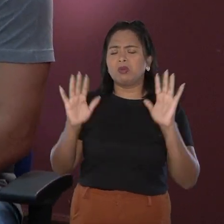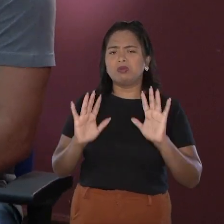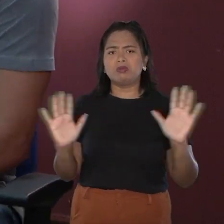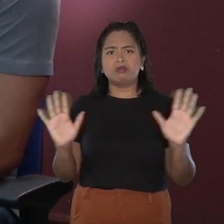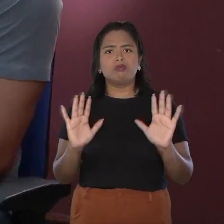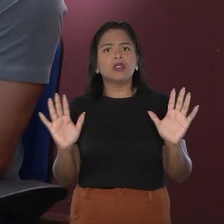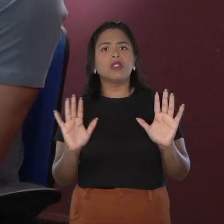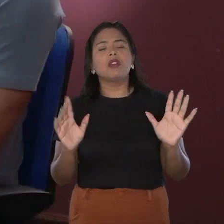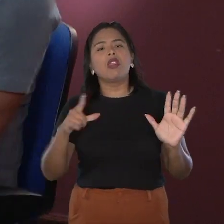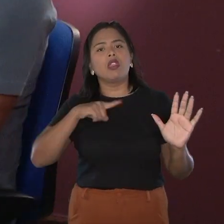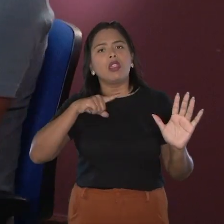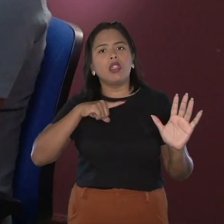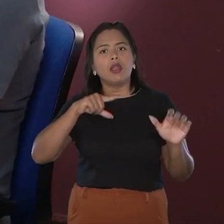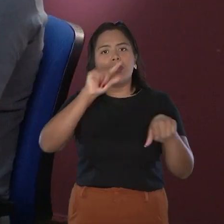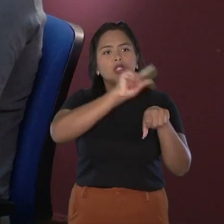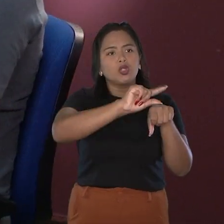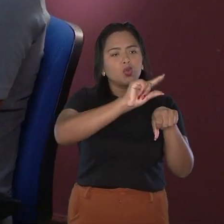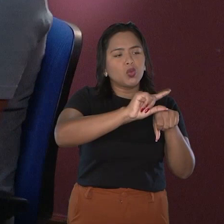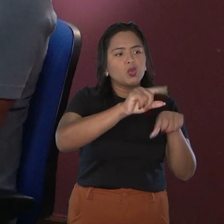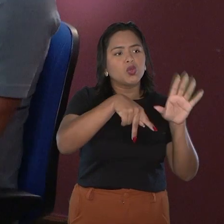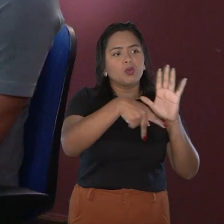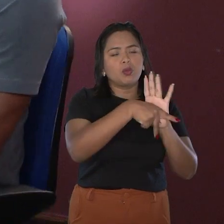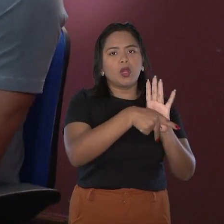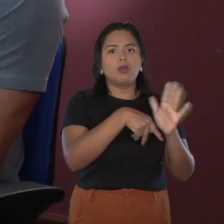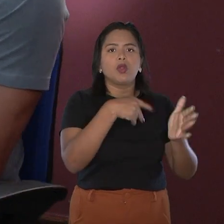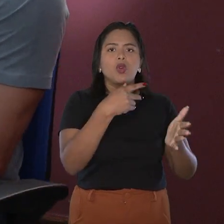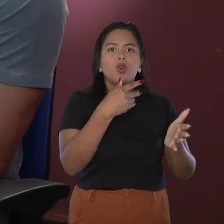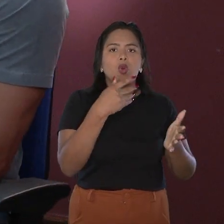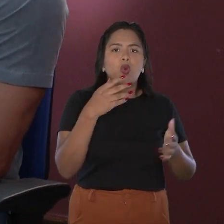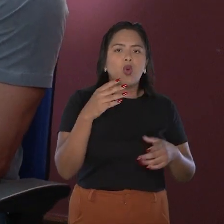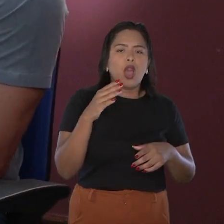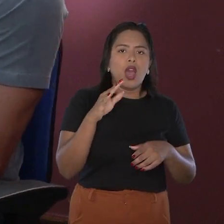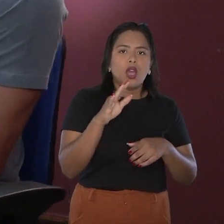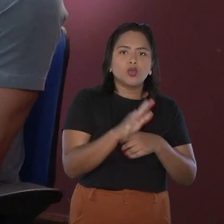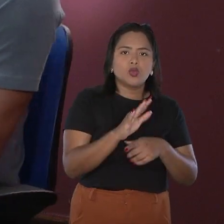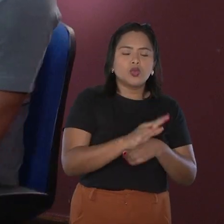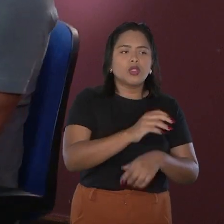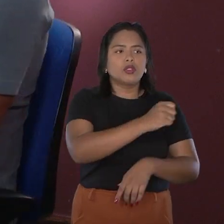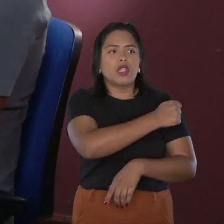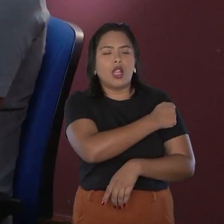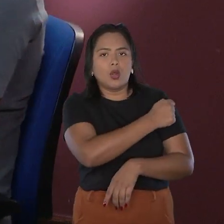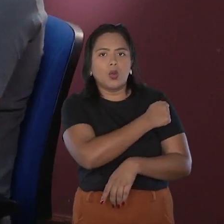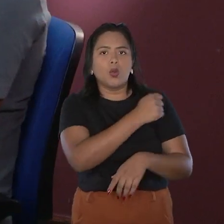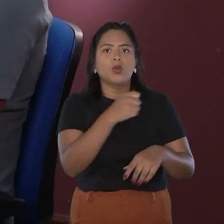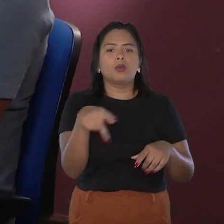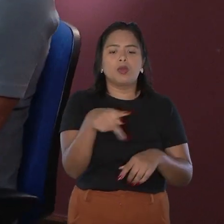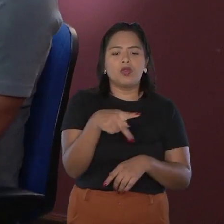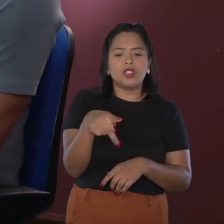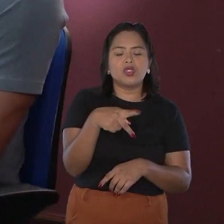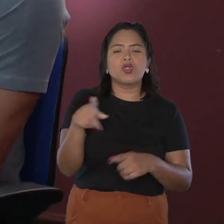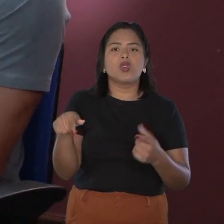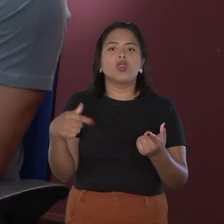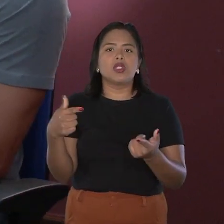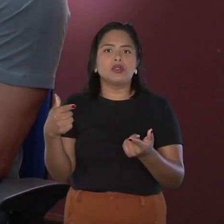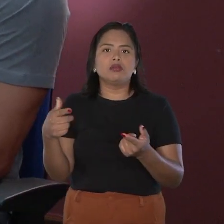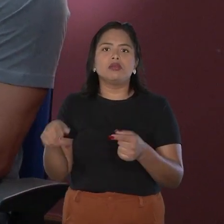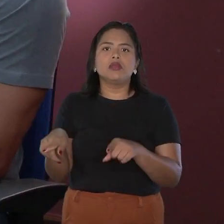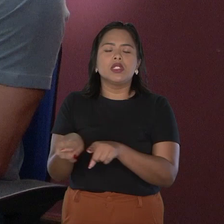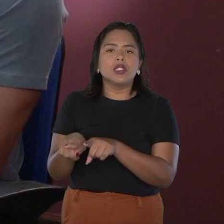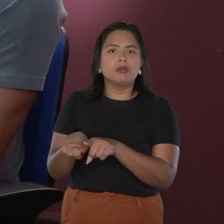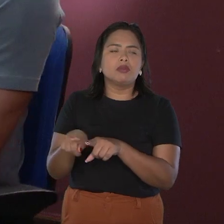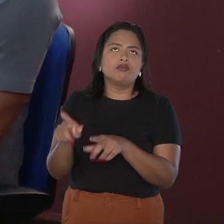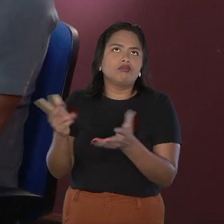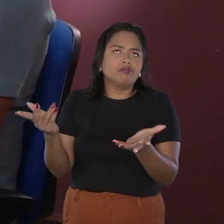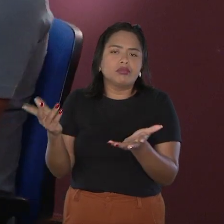vai ter minicurso voltado para cuidadores e professores auxiliar vai ter o curso voltado para professores você temáticas que a pessoa vai lá e vai dizer eu preciso